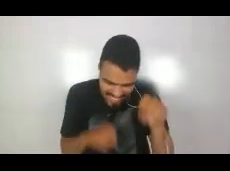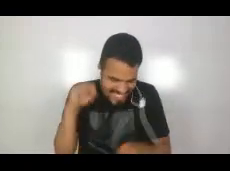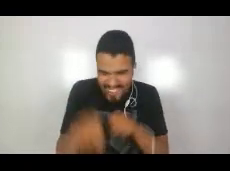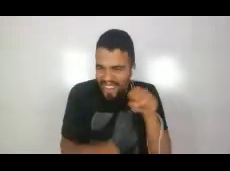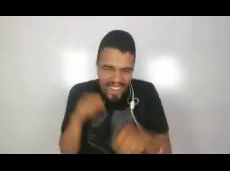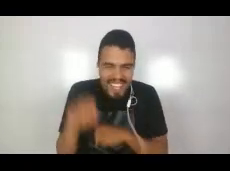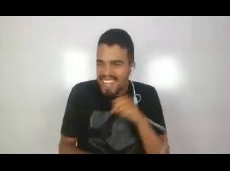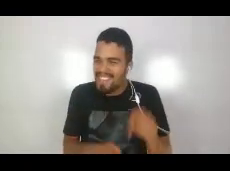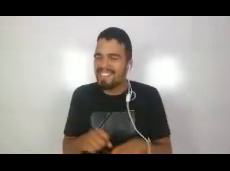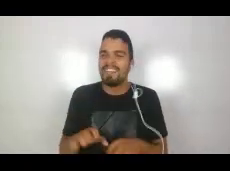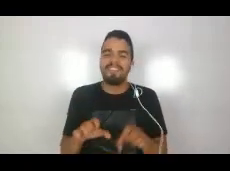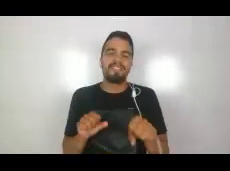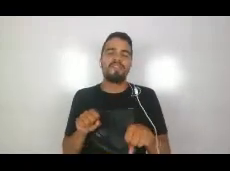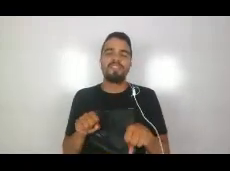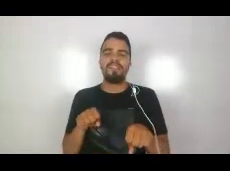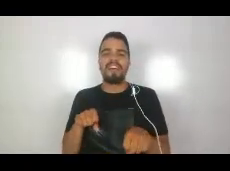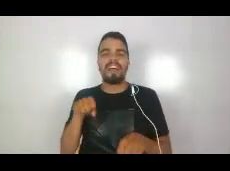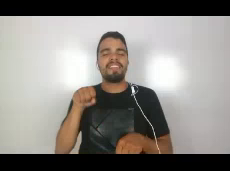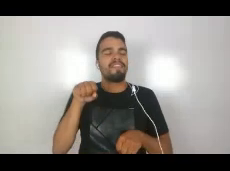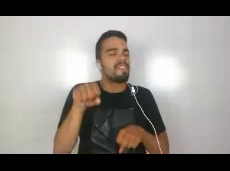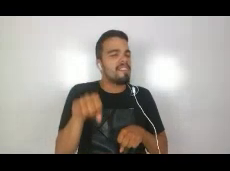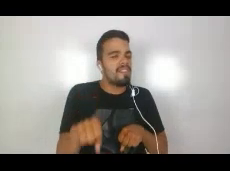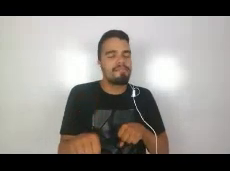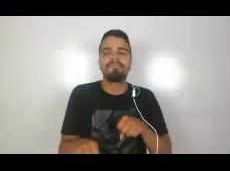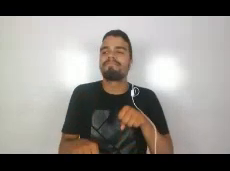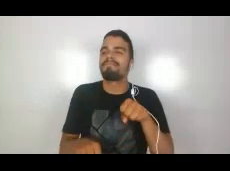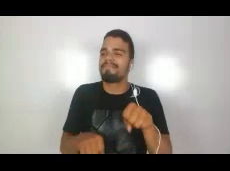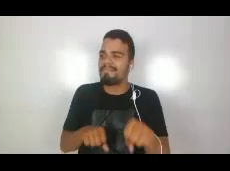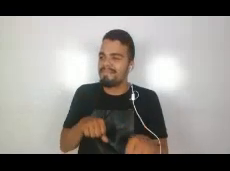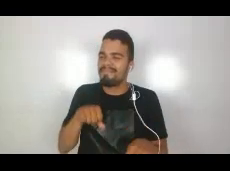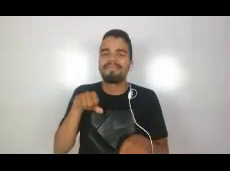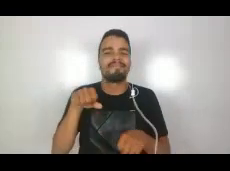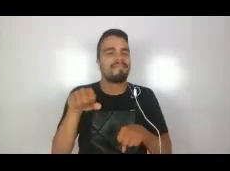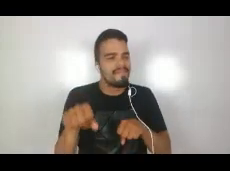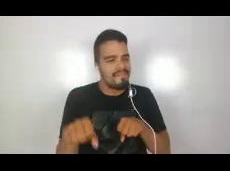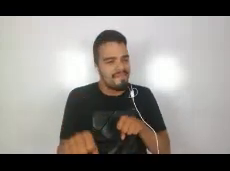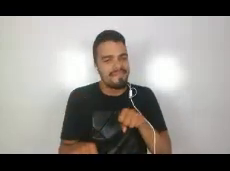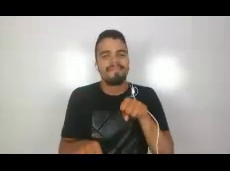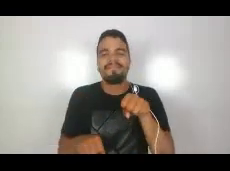né? Correndo. Ou se for devagar, a gente vai fazer, ó.